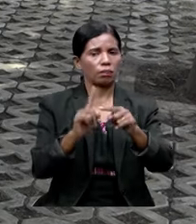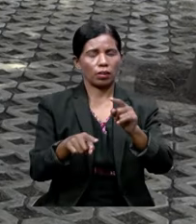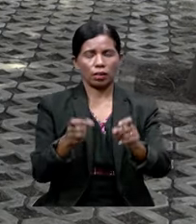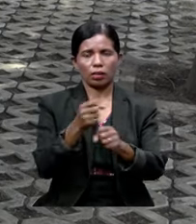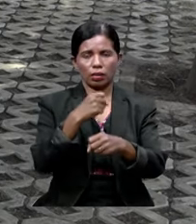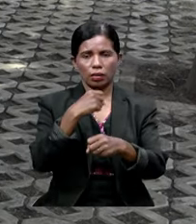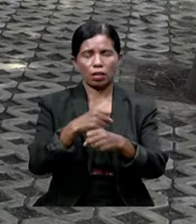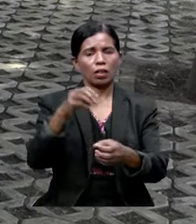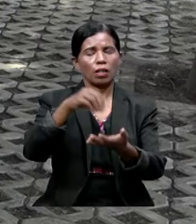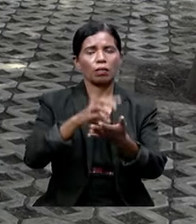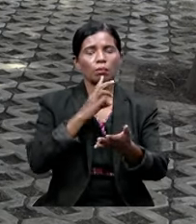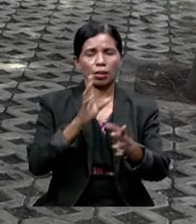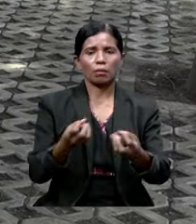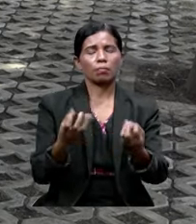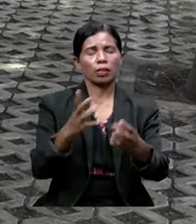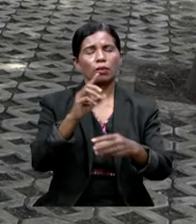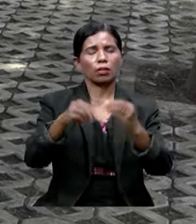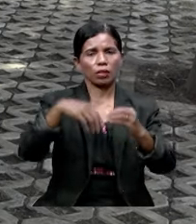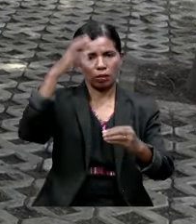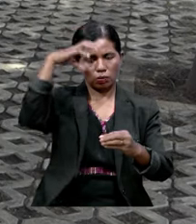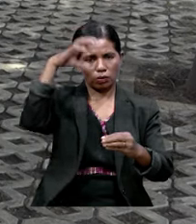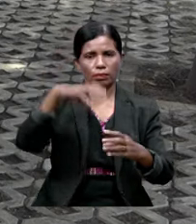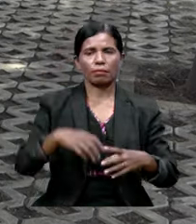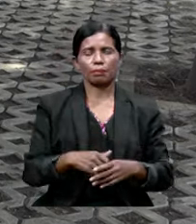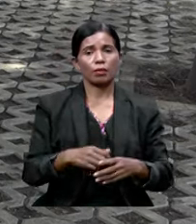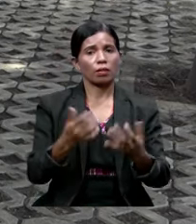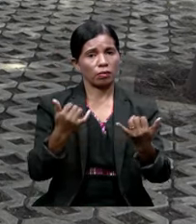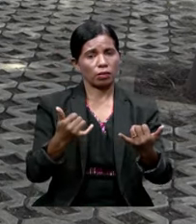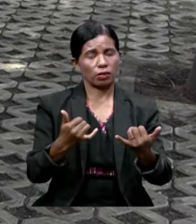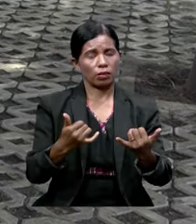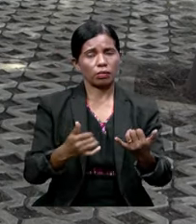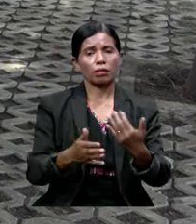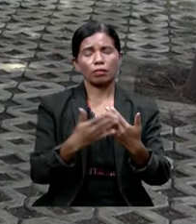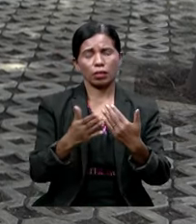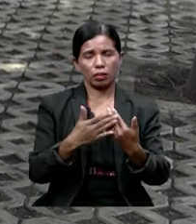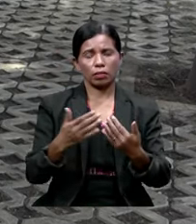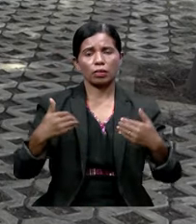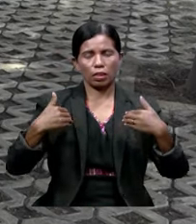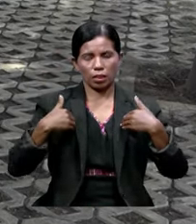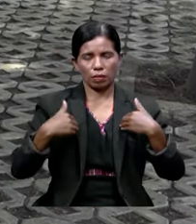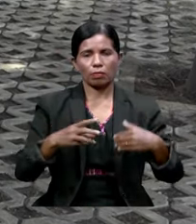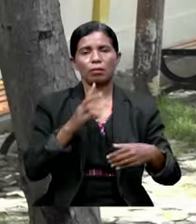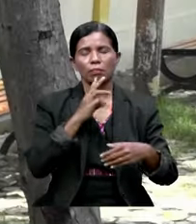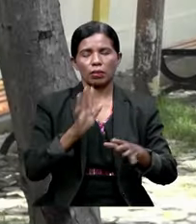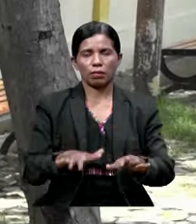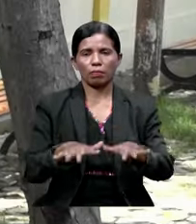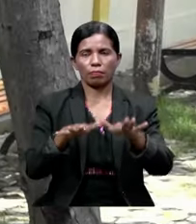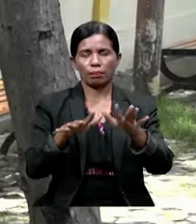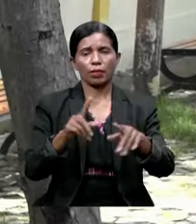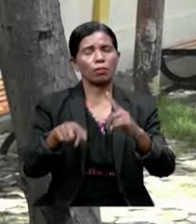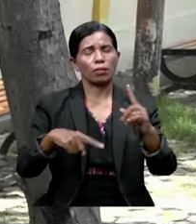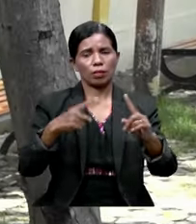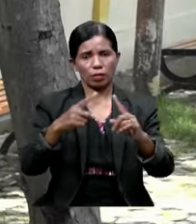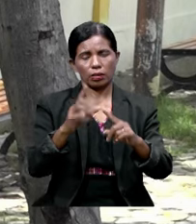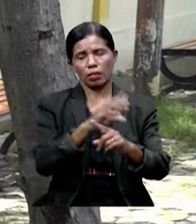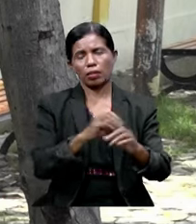akumula bebara banjira udan munurai. Nune, fasil teves akontese inundasaun. Banjira situasaun